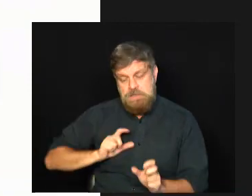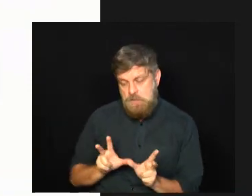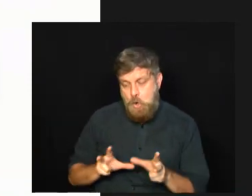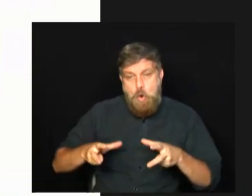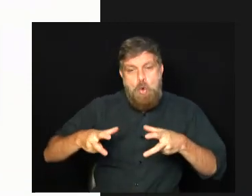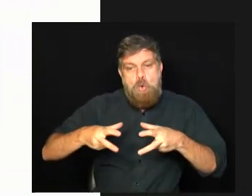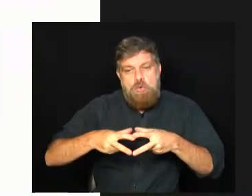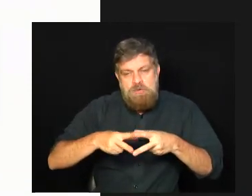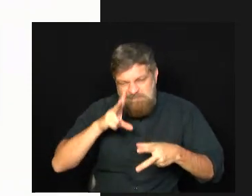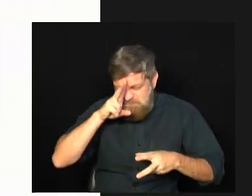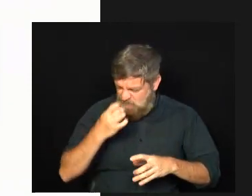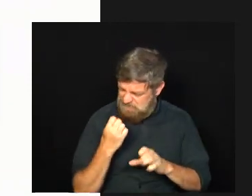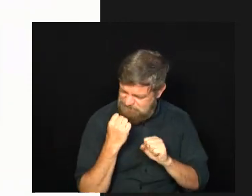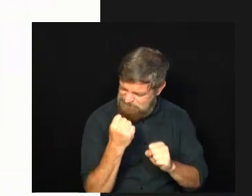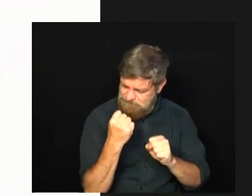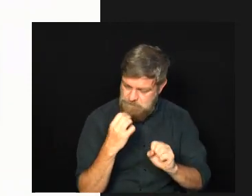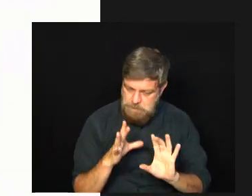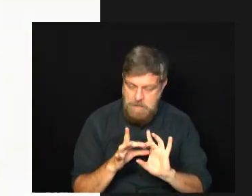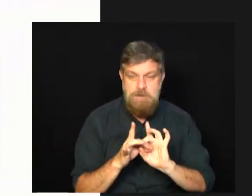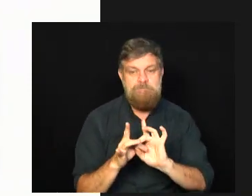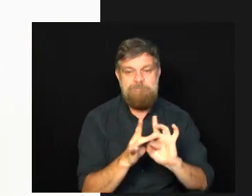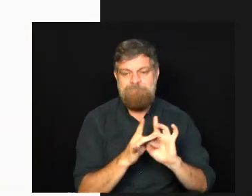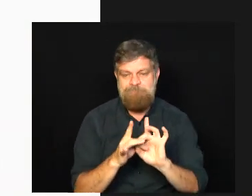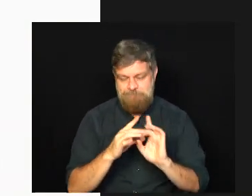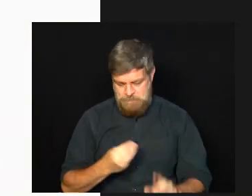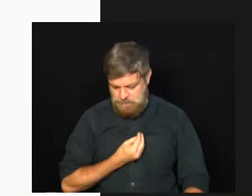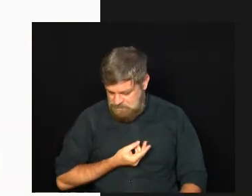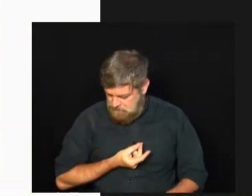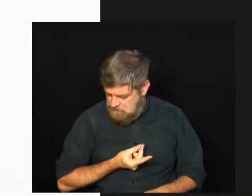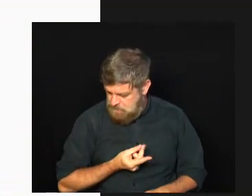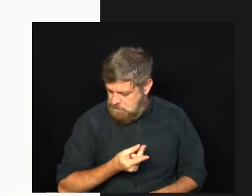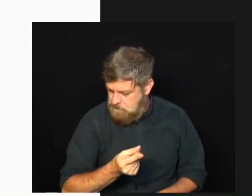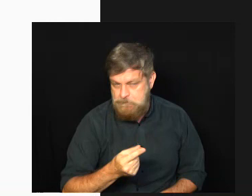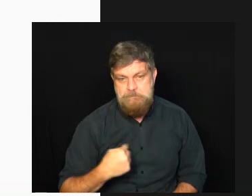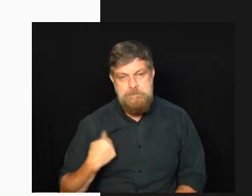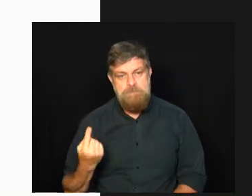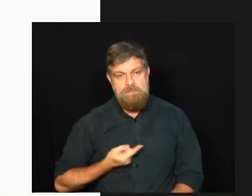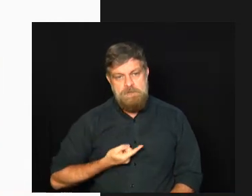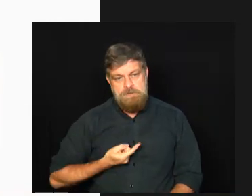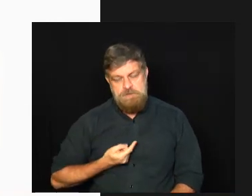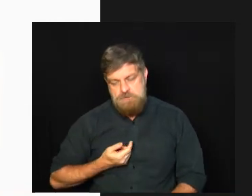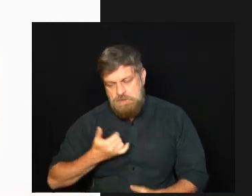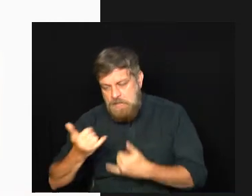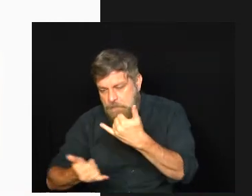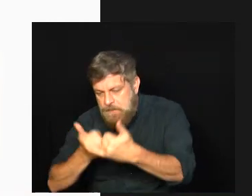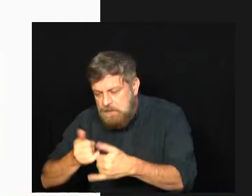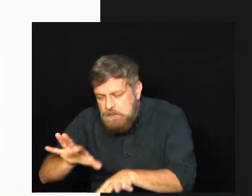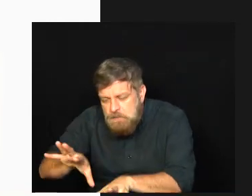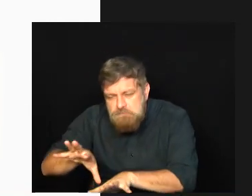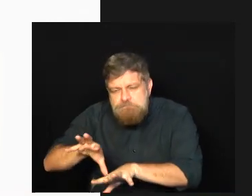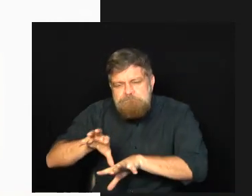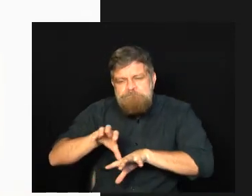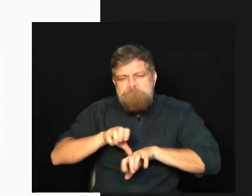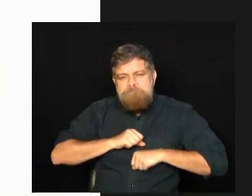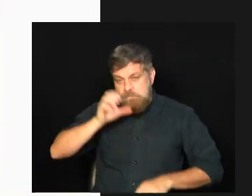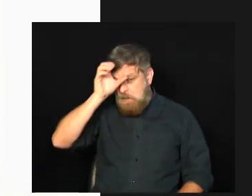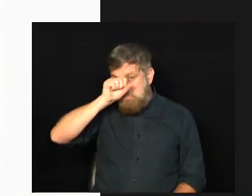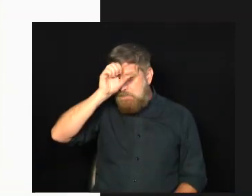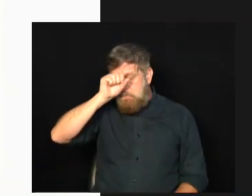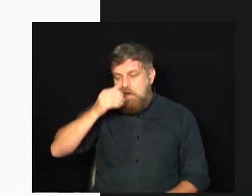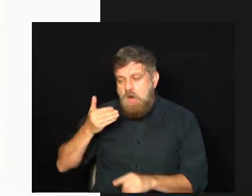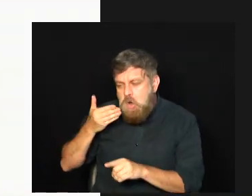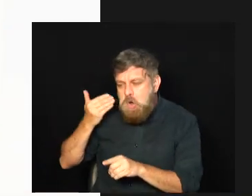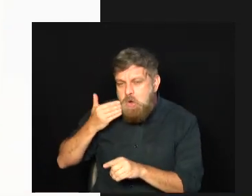da força do grupo para sobreviver, né? E a gente vai aprendendo. Quando nós estamos brincando